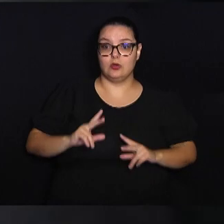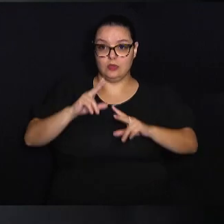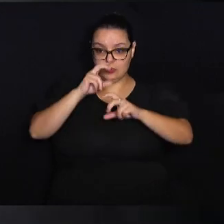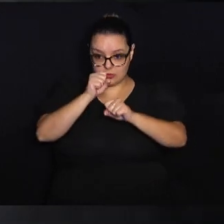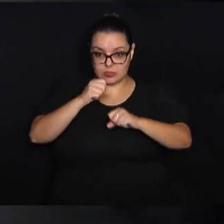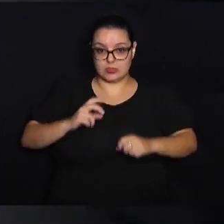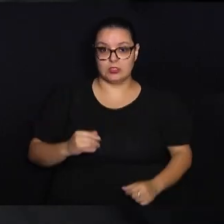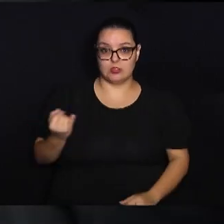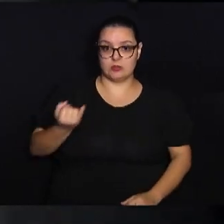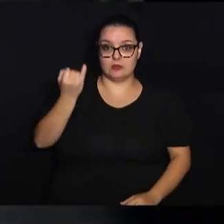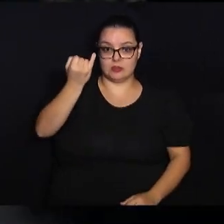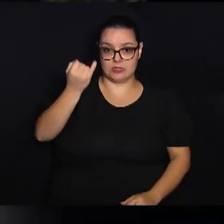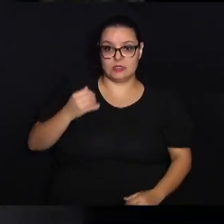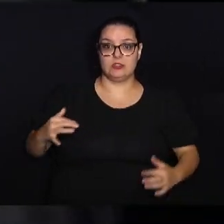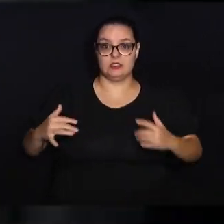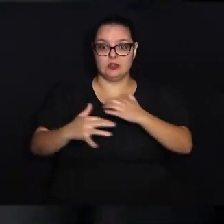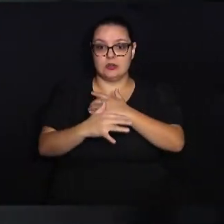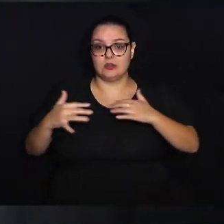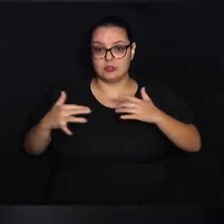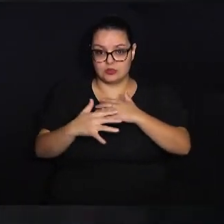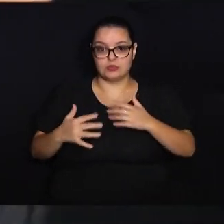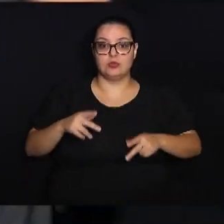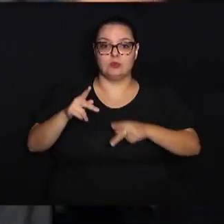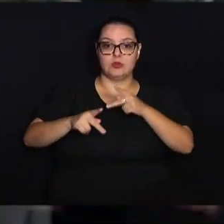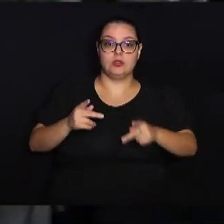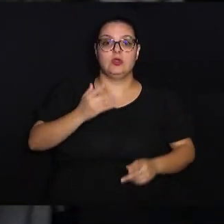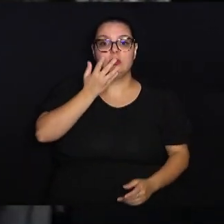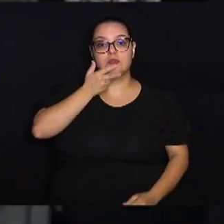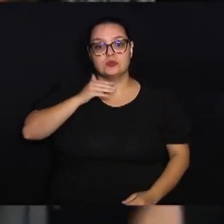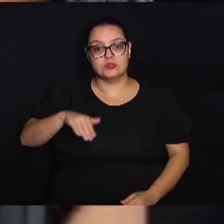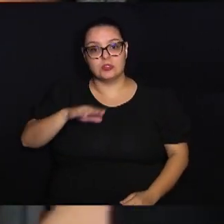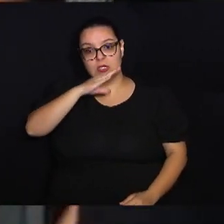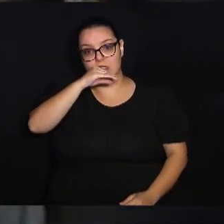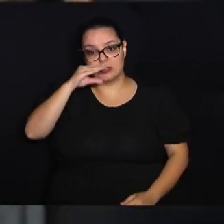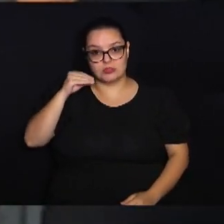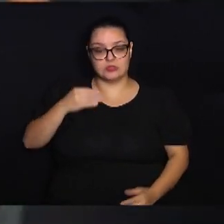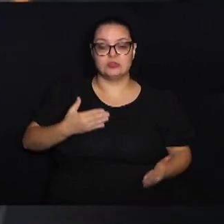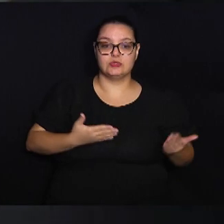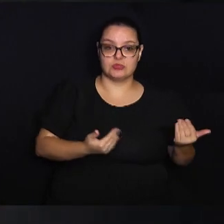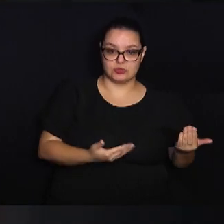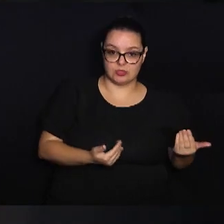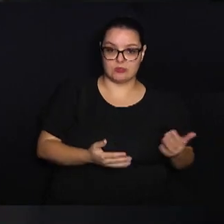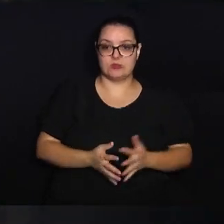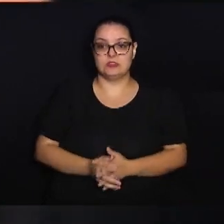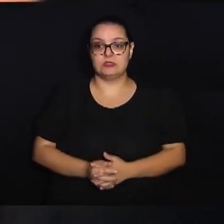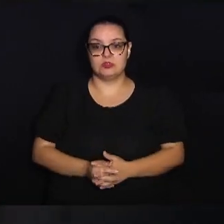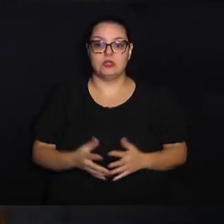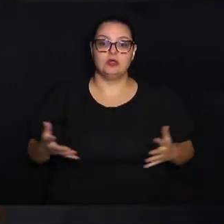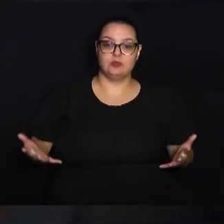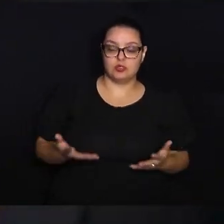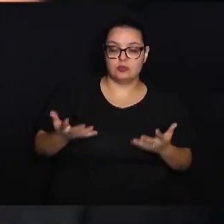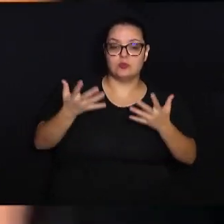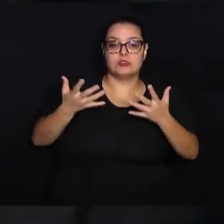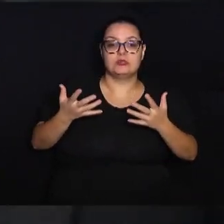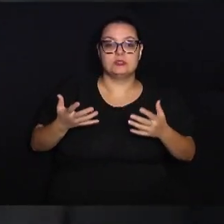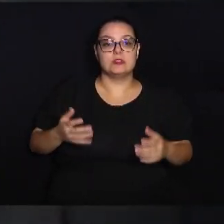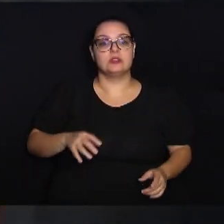O vereador Rodrigo da Farmadic fez um requerimento de votos de aplausos à paróquia São Geraldo Magela